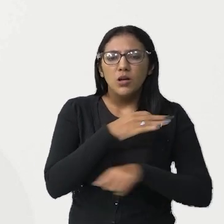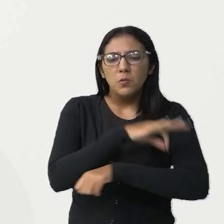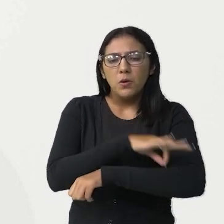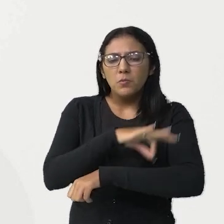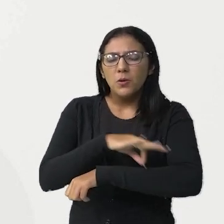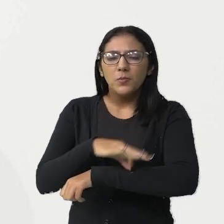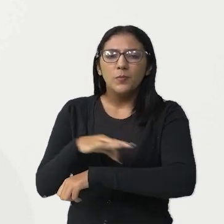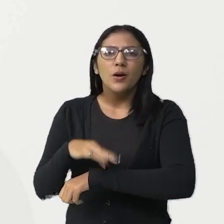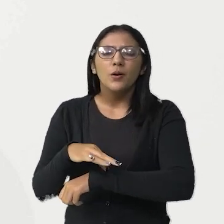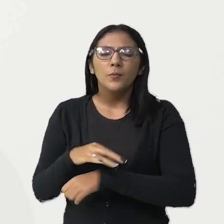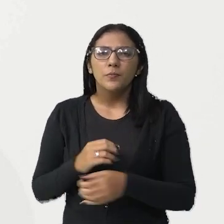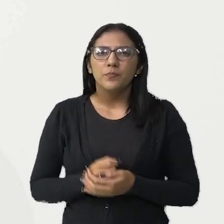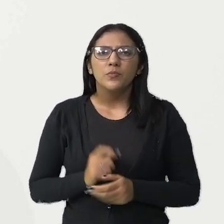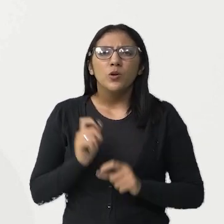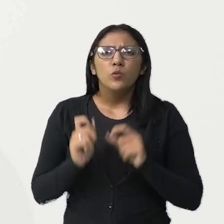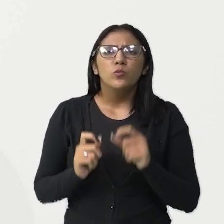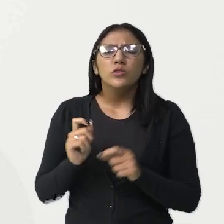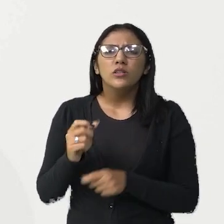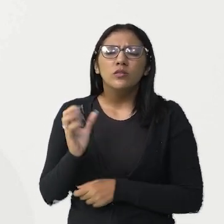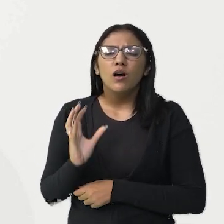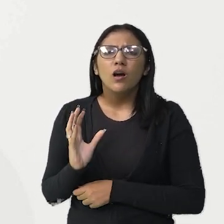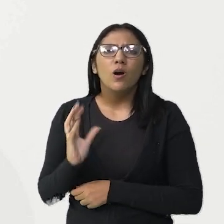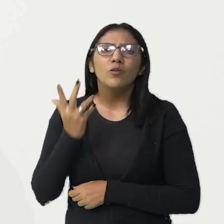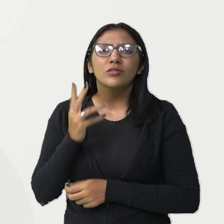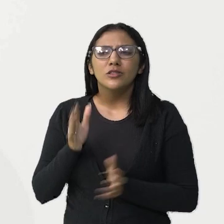que vai acontecer então com